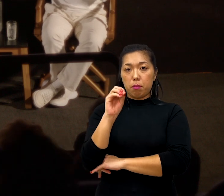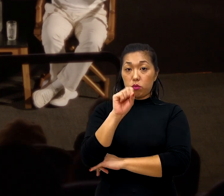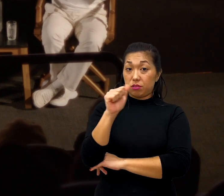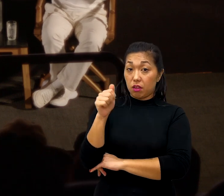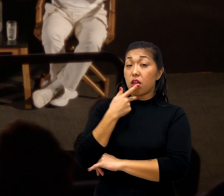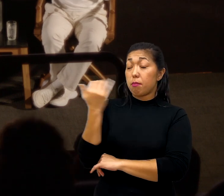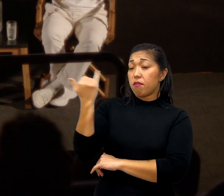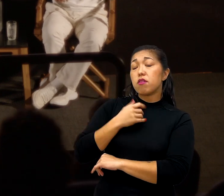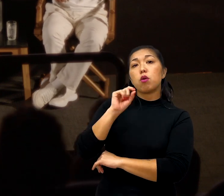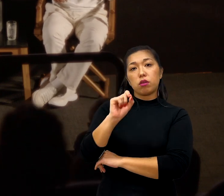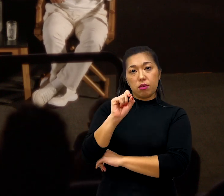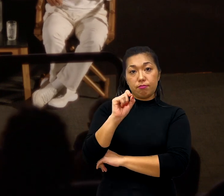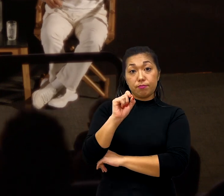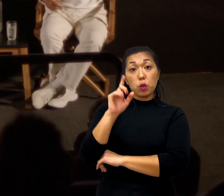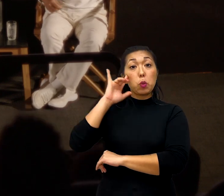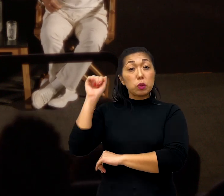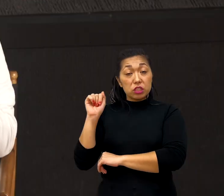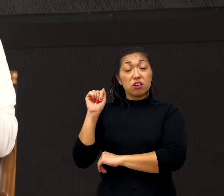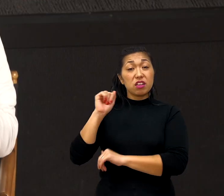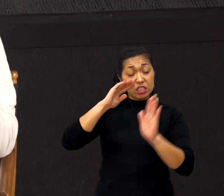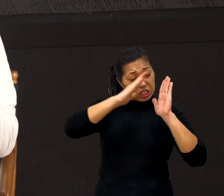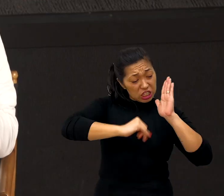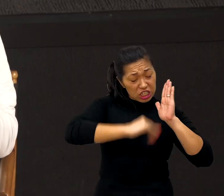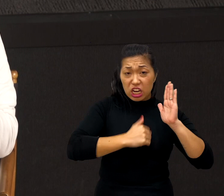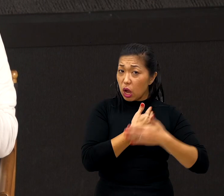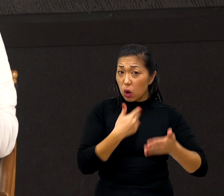tirar qualquer coisa, esse país para de andar.